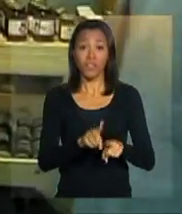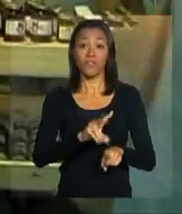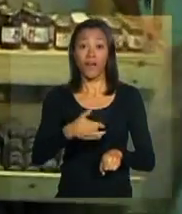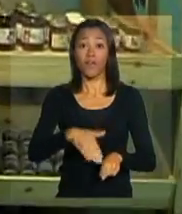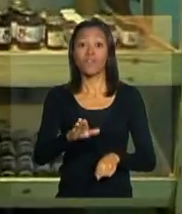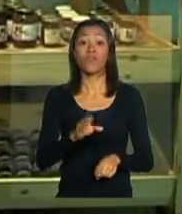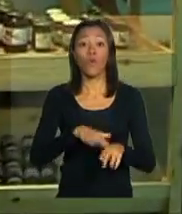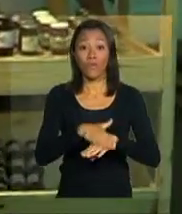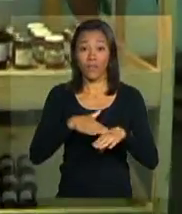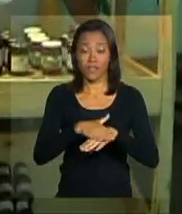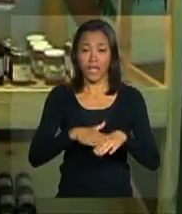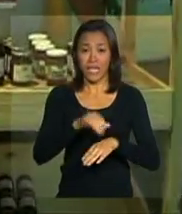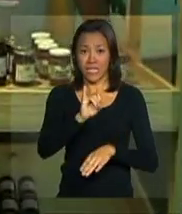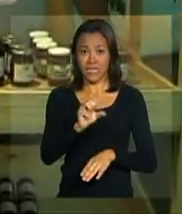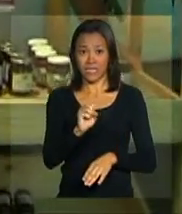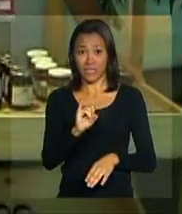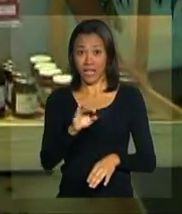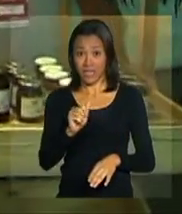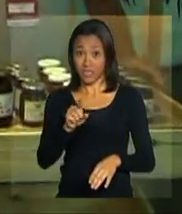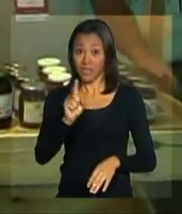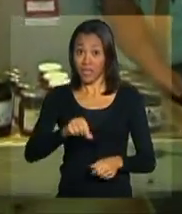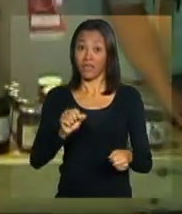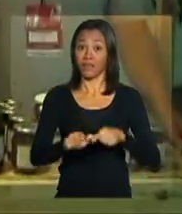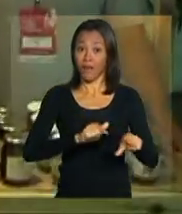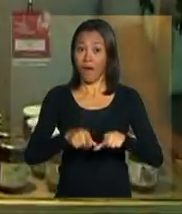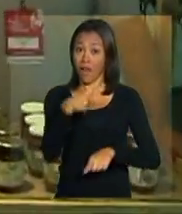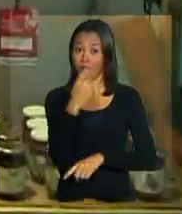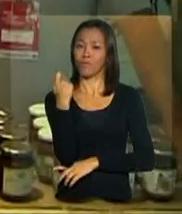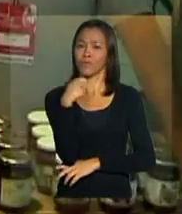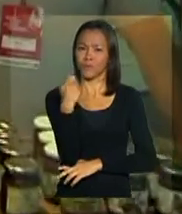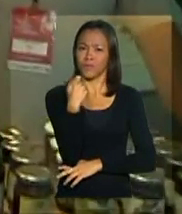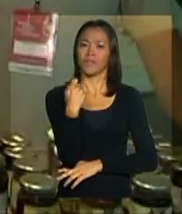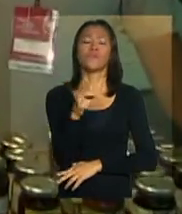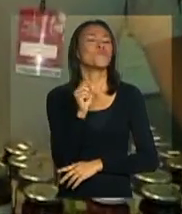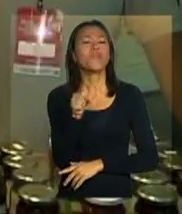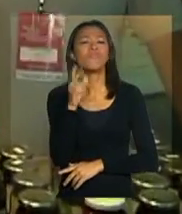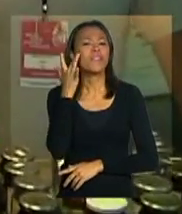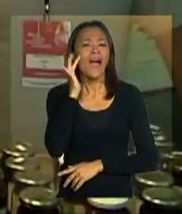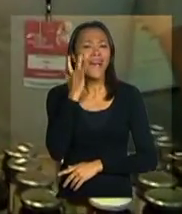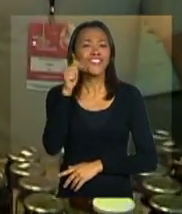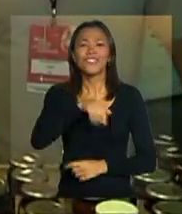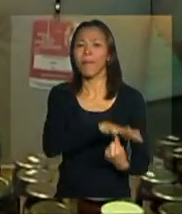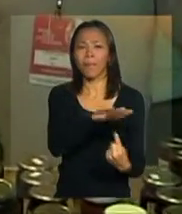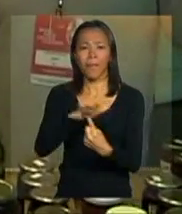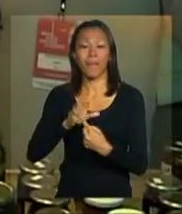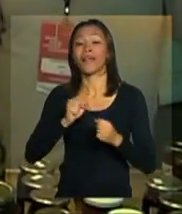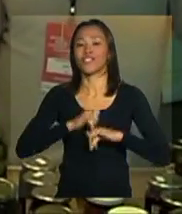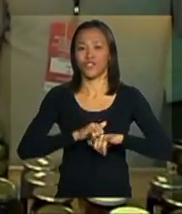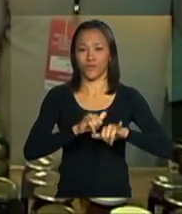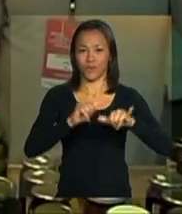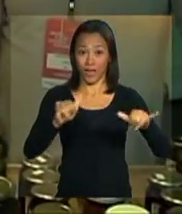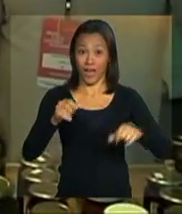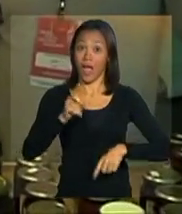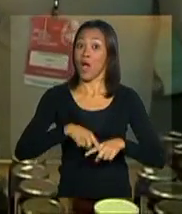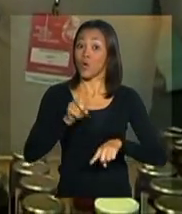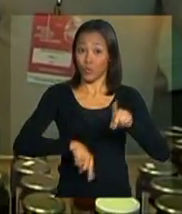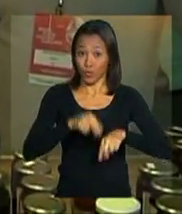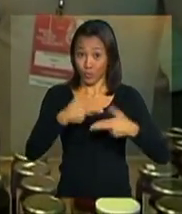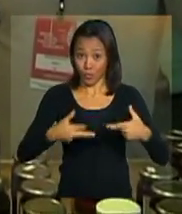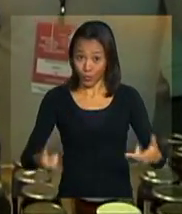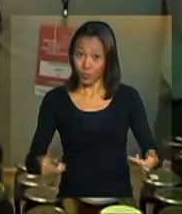o Isaías, que é produtor no Rio Grande do Sul. E o senhor, o que está achando da feira para divulgar os produtos